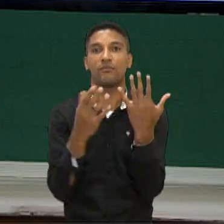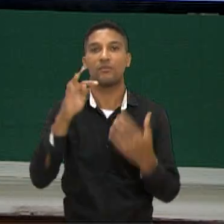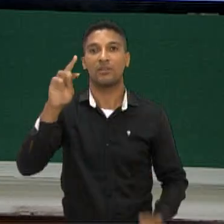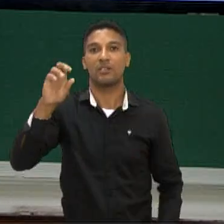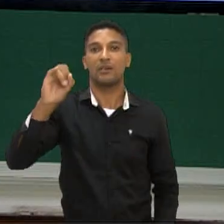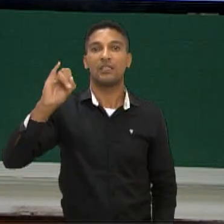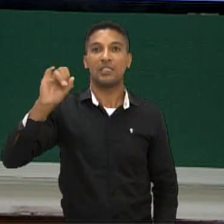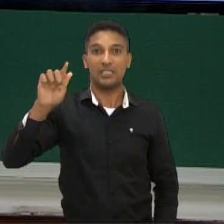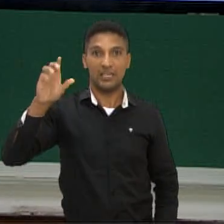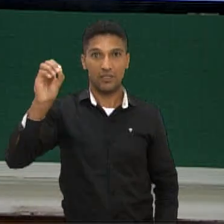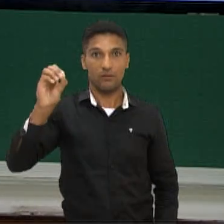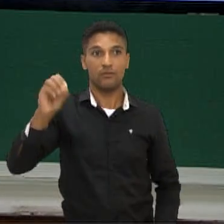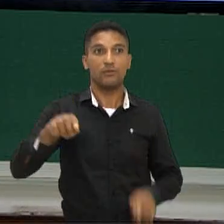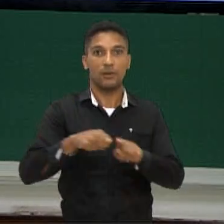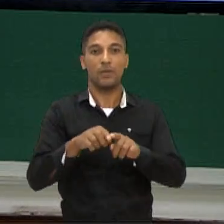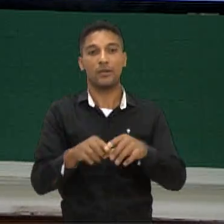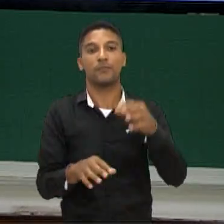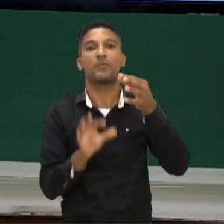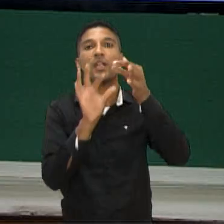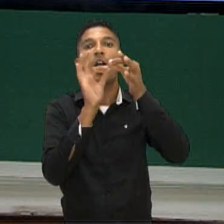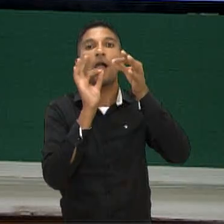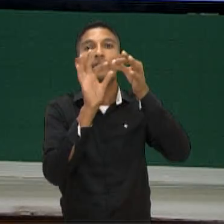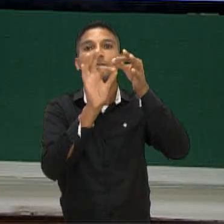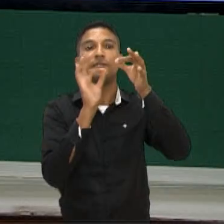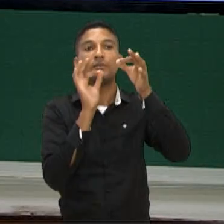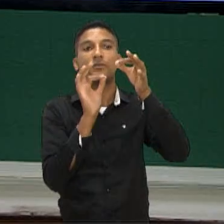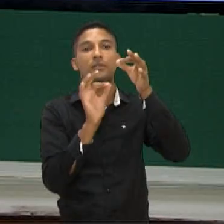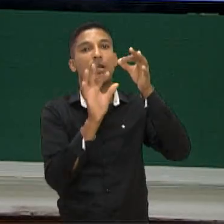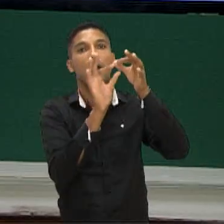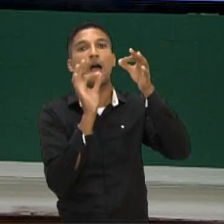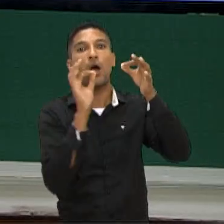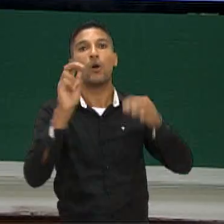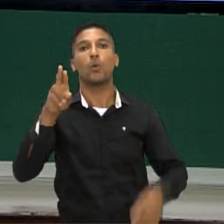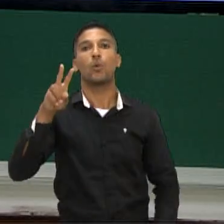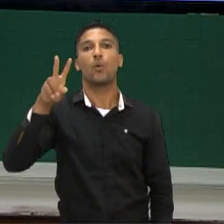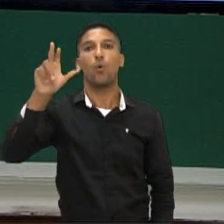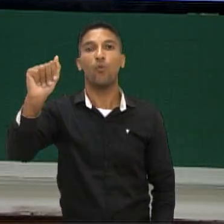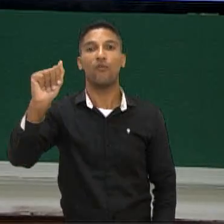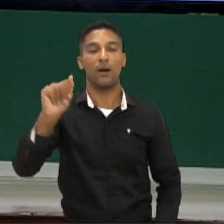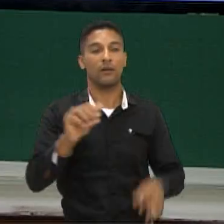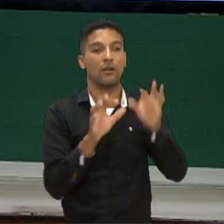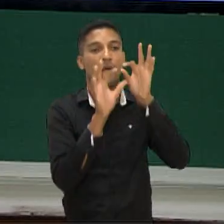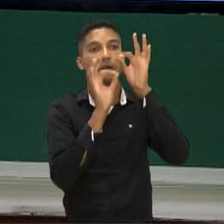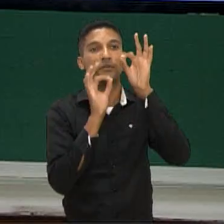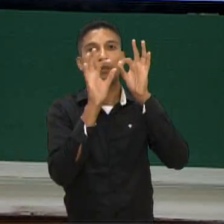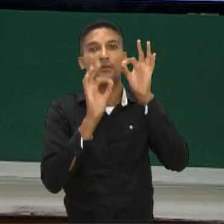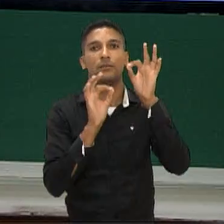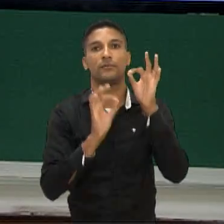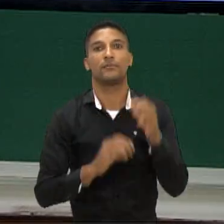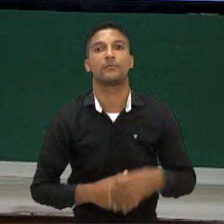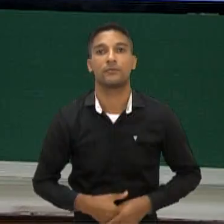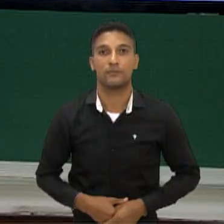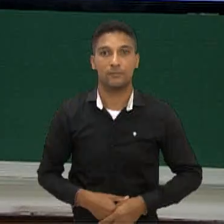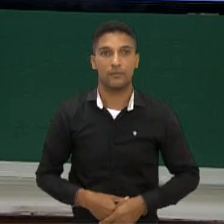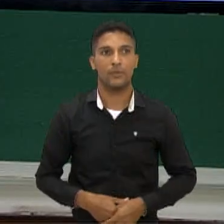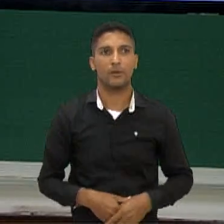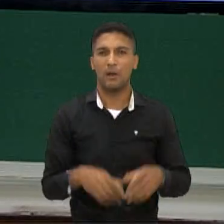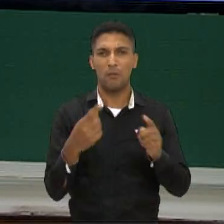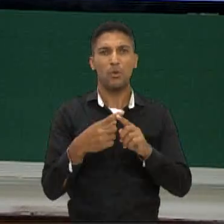cultivo? Questões climáticas e o relevo, né? Lembra que eu falo para vocês sempre que está